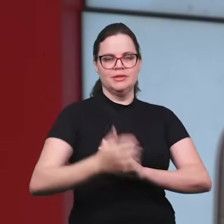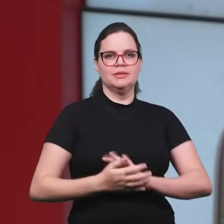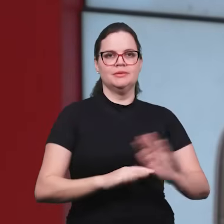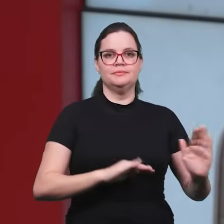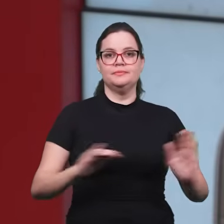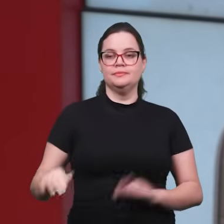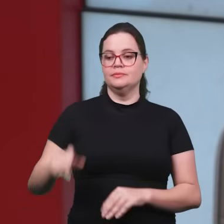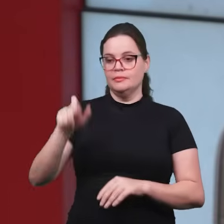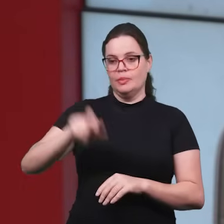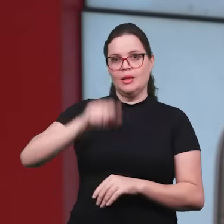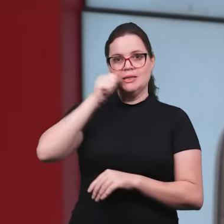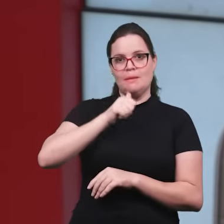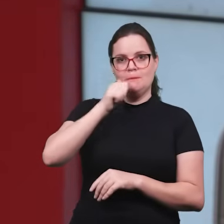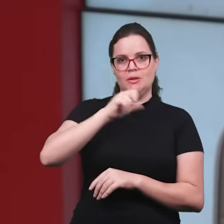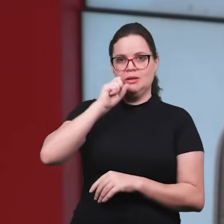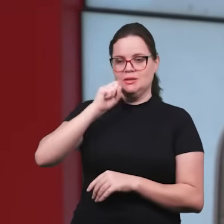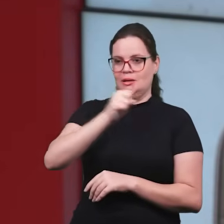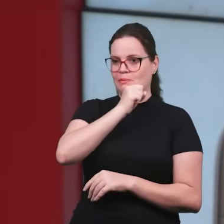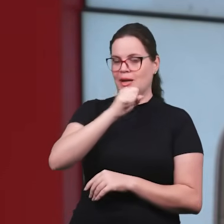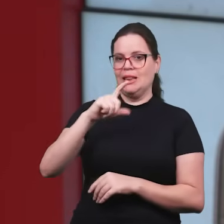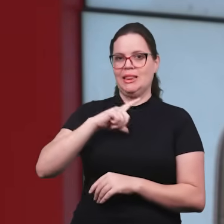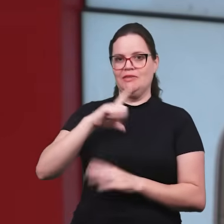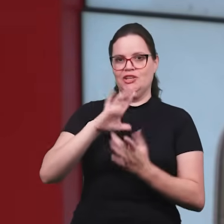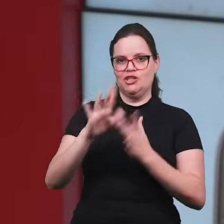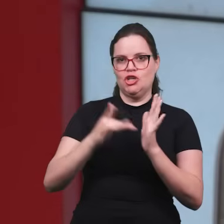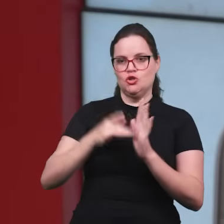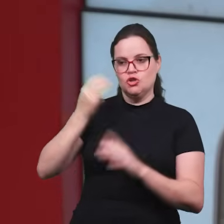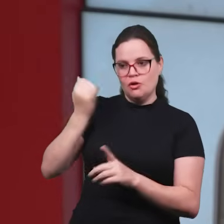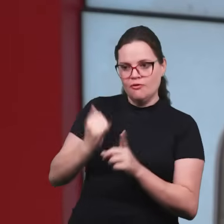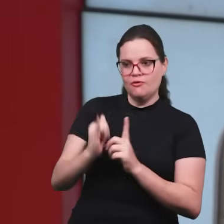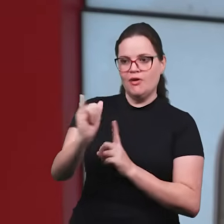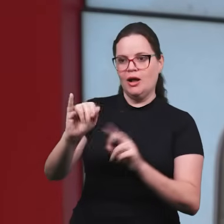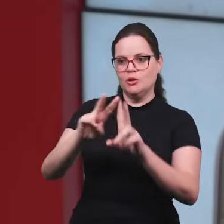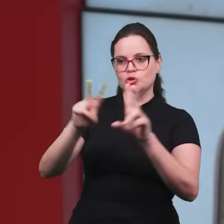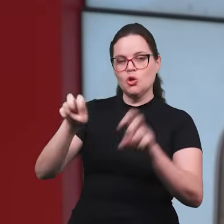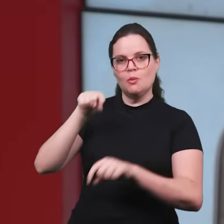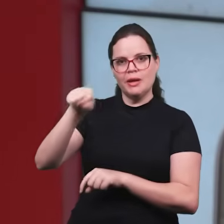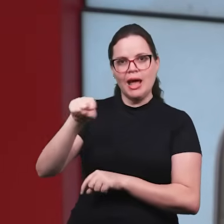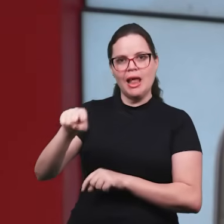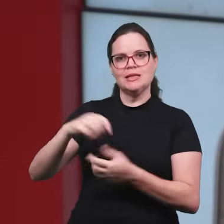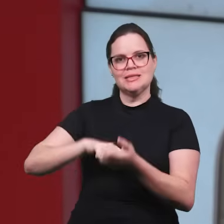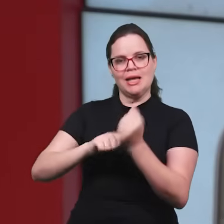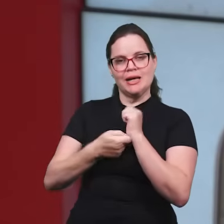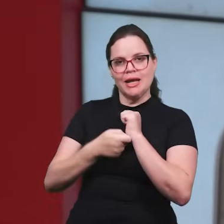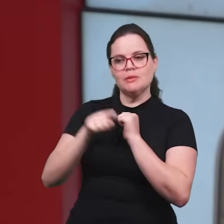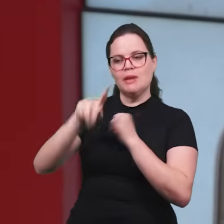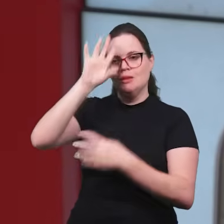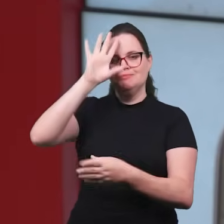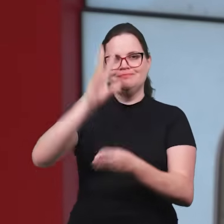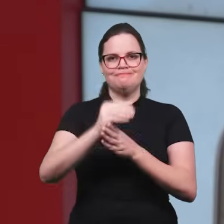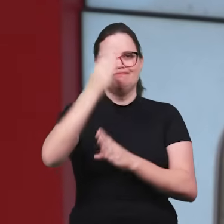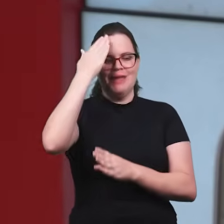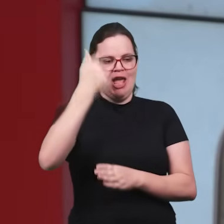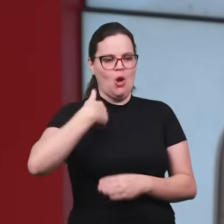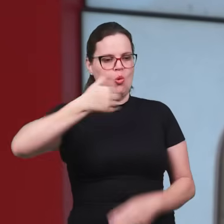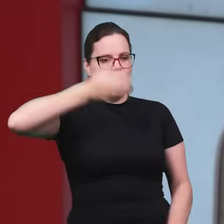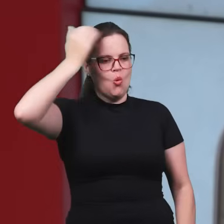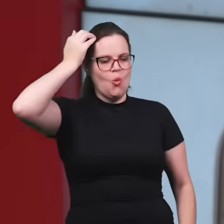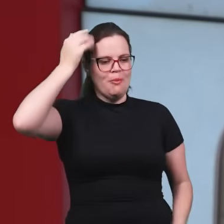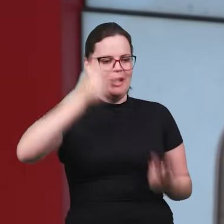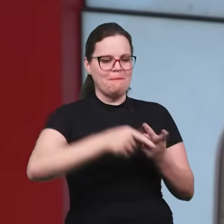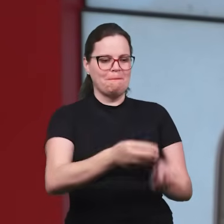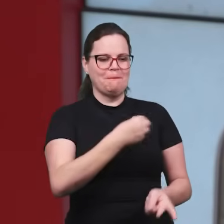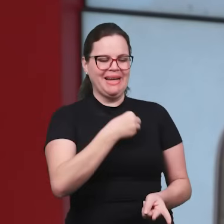mulher recebeu foi uma profecia para o quê? Para que ela entendesse a sua culpa, entendesse o seu pecado e ela tivesse uma vida